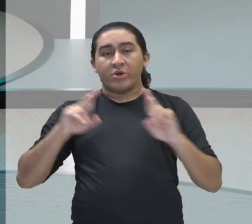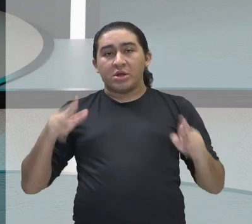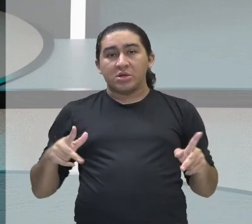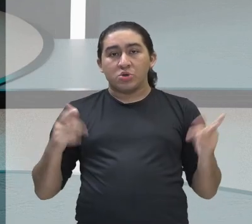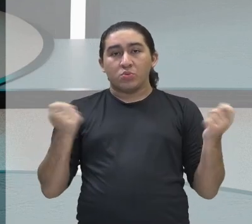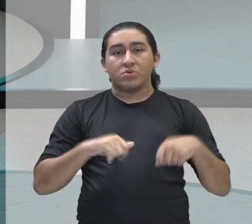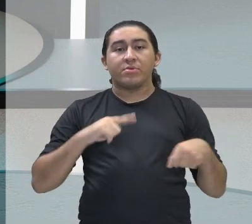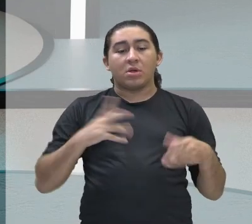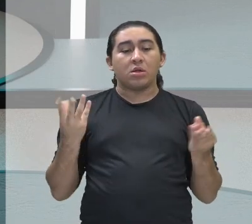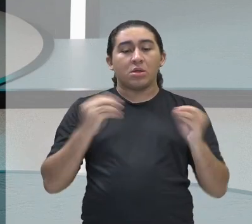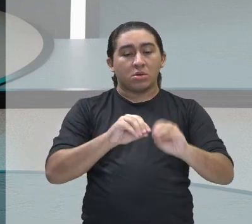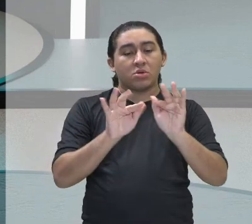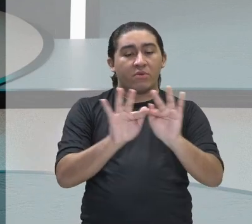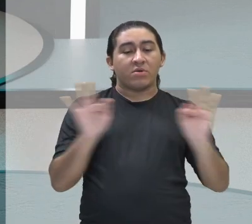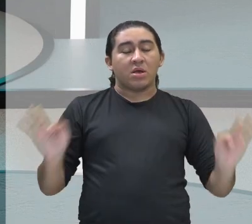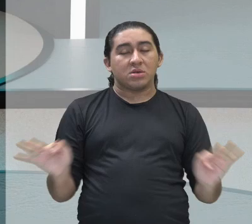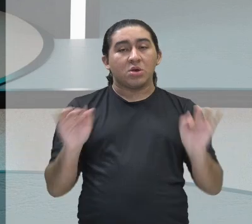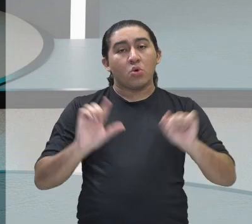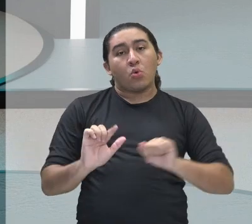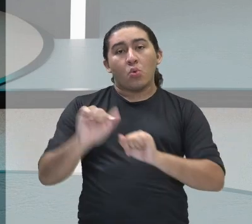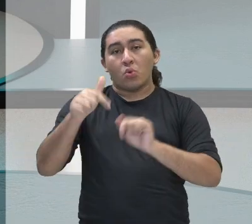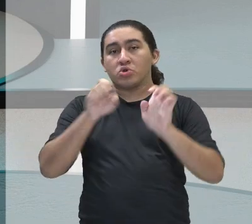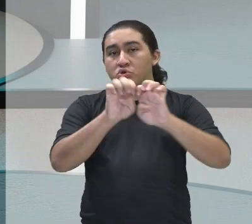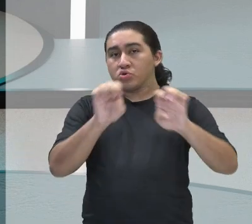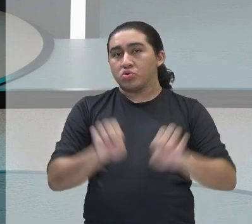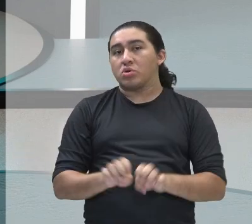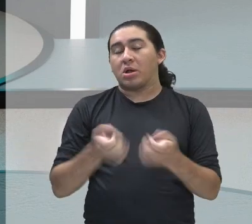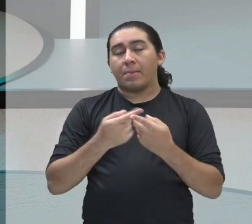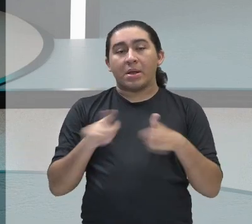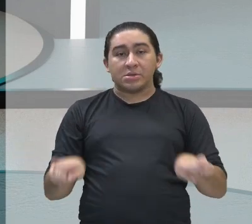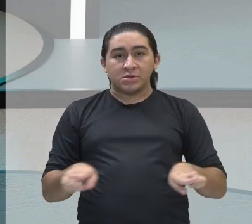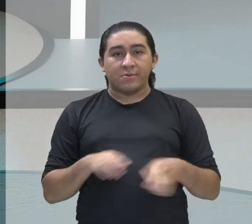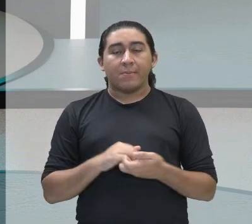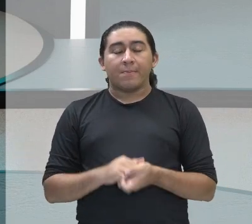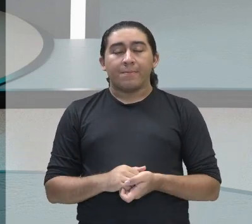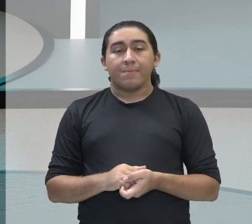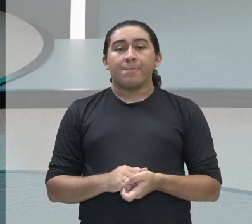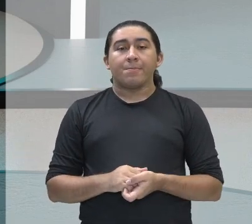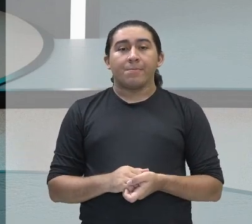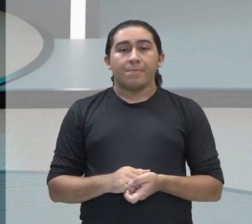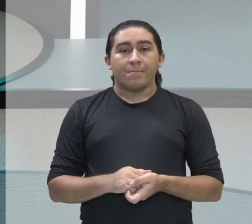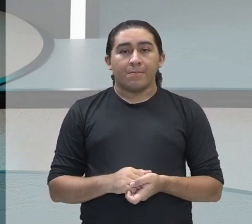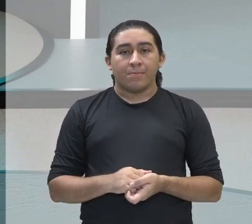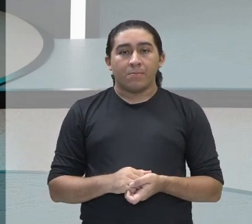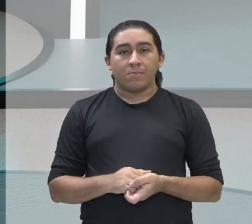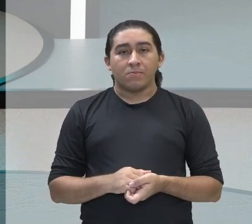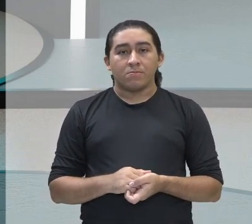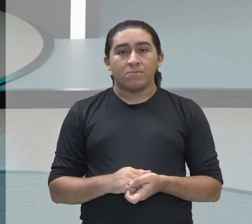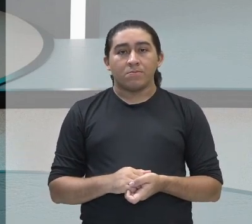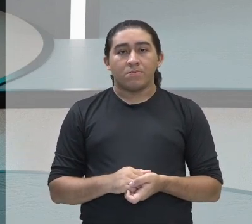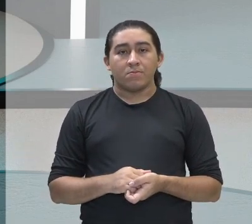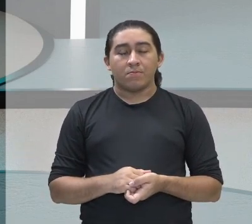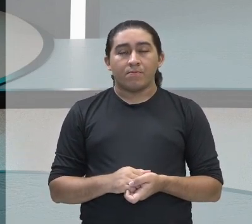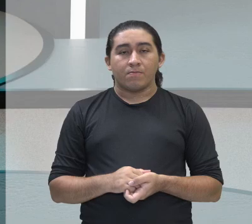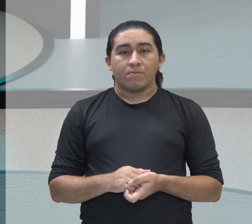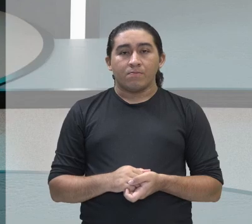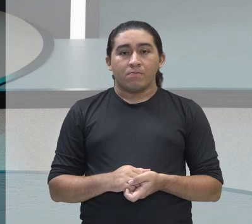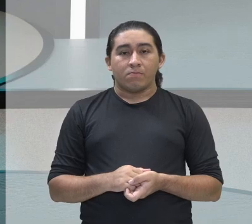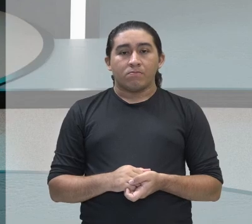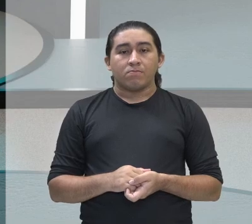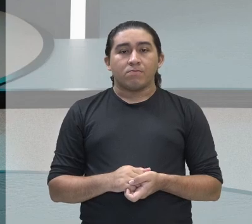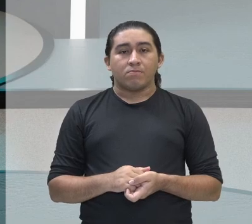do sujeito, dentro, né, da análise sintática. Aí eu tenho, então, substantivo, verbo de ligação, uma